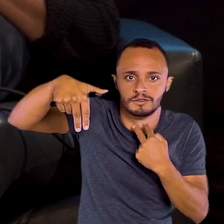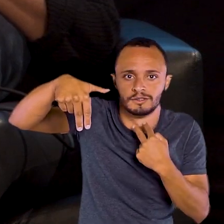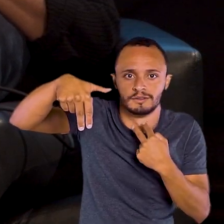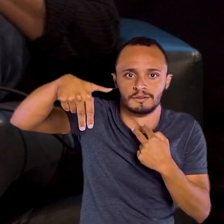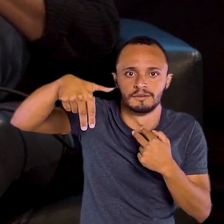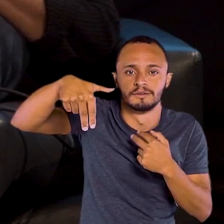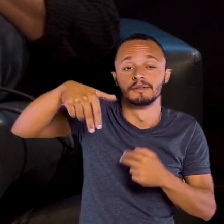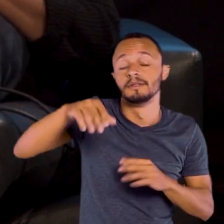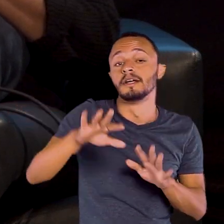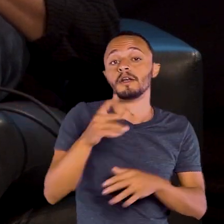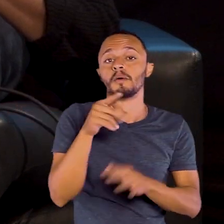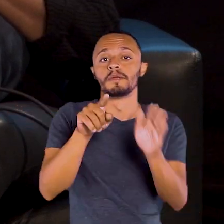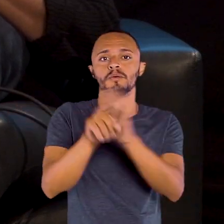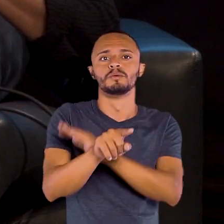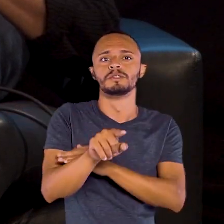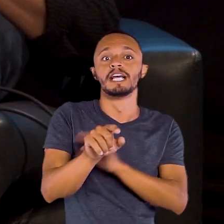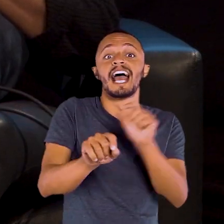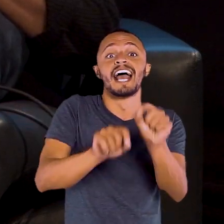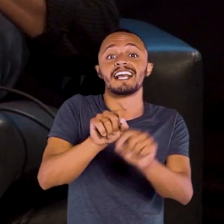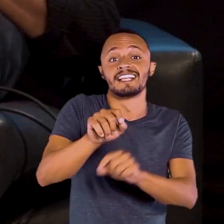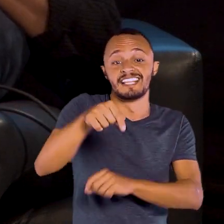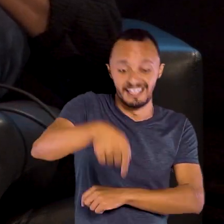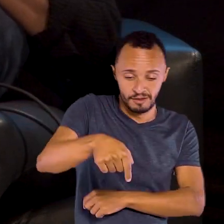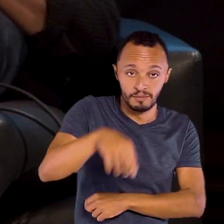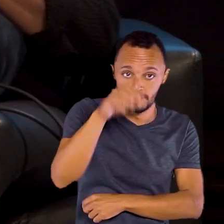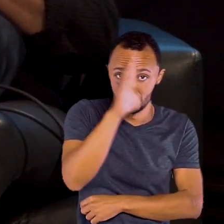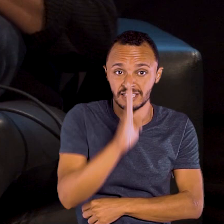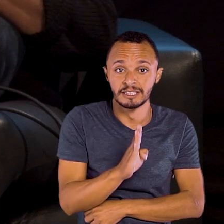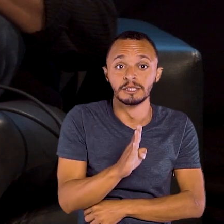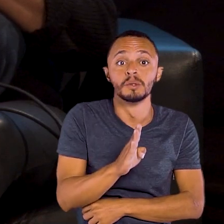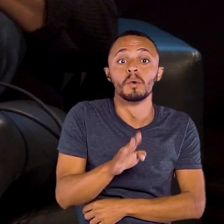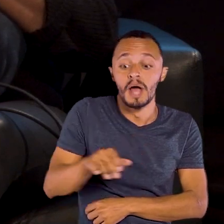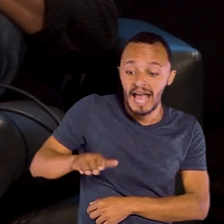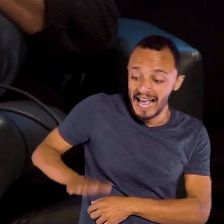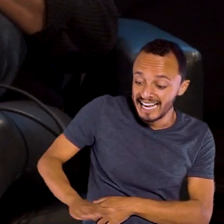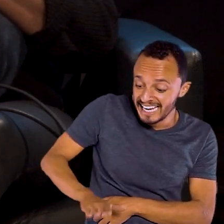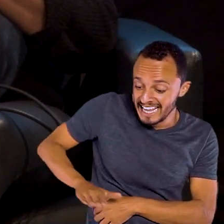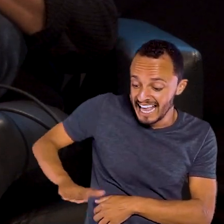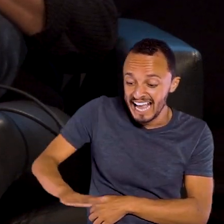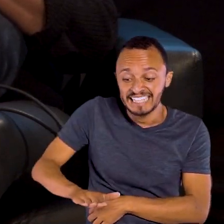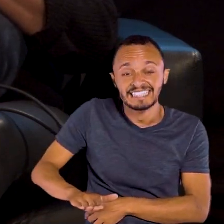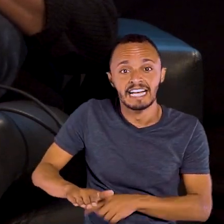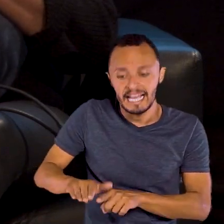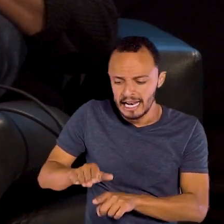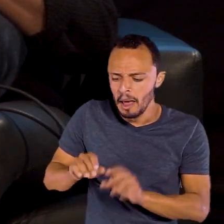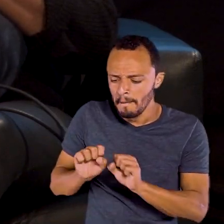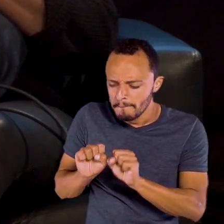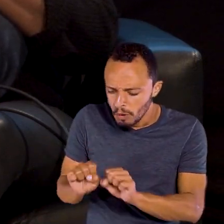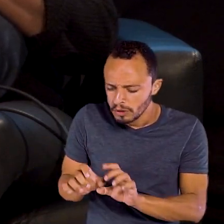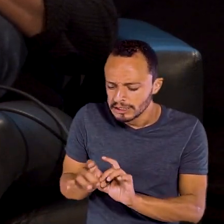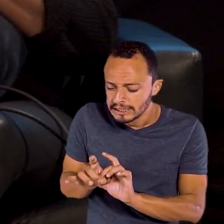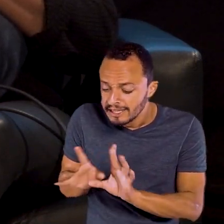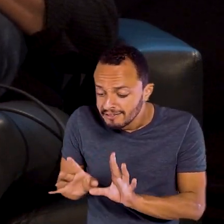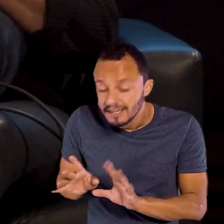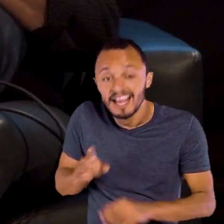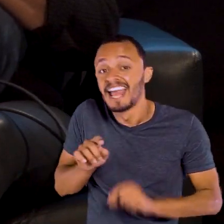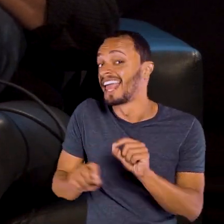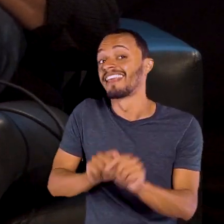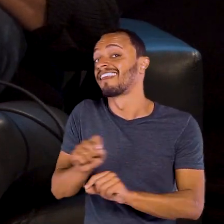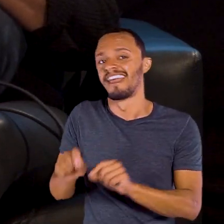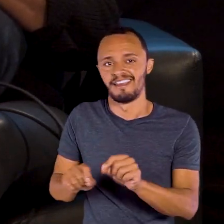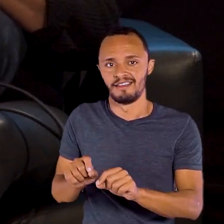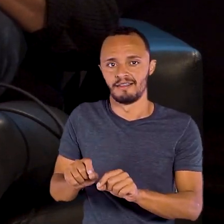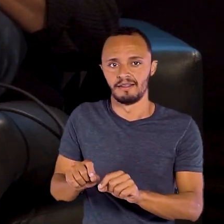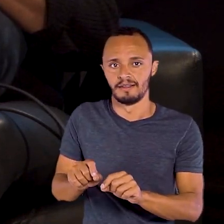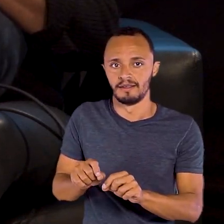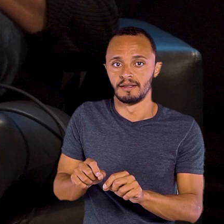Brasil? Quem tem direito à infância no Brasil? E aí me levou de volta para o Cais do Valongo, lá, né? Aquelas crianças.